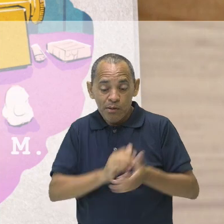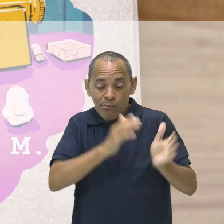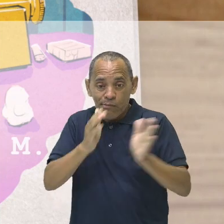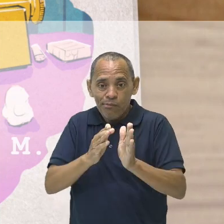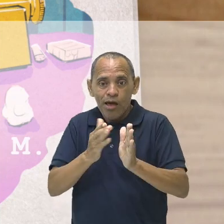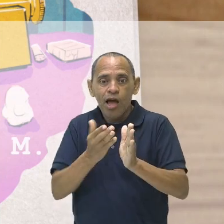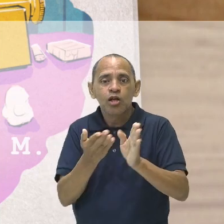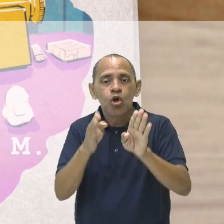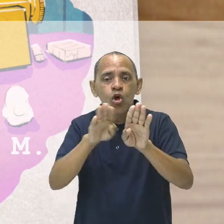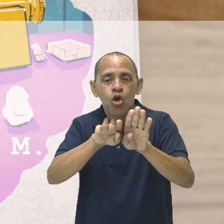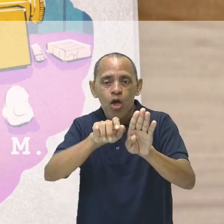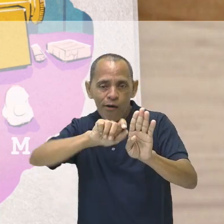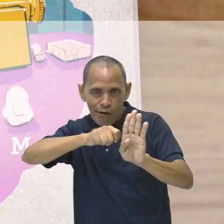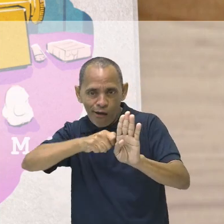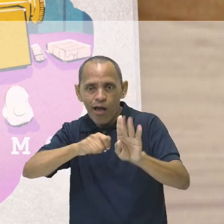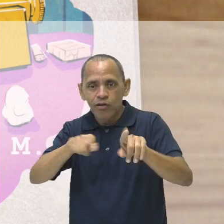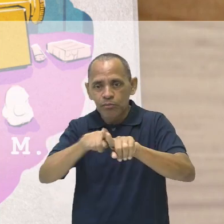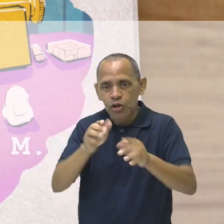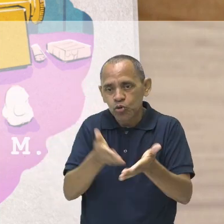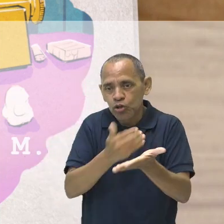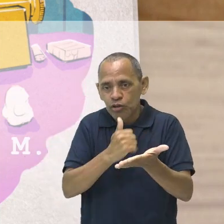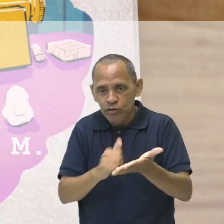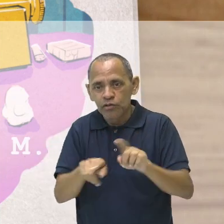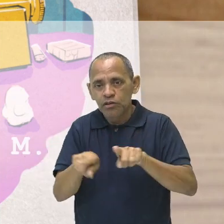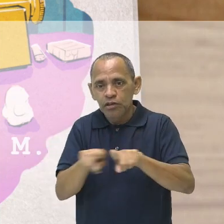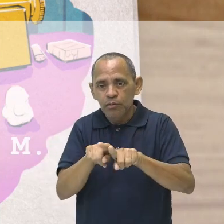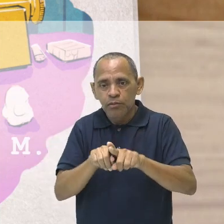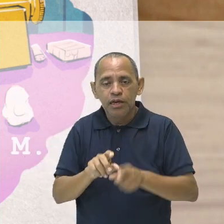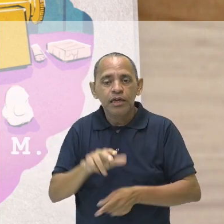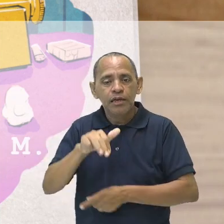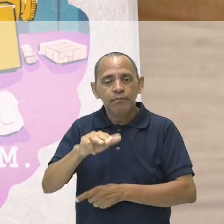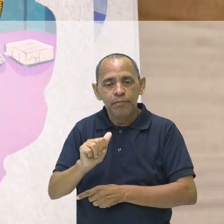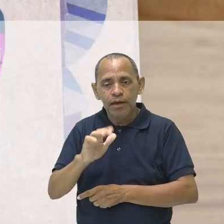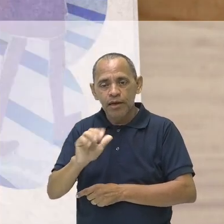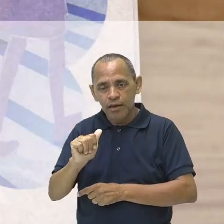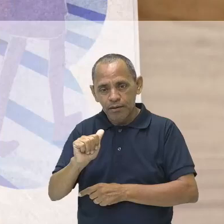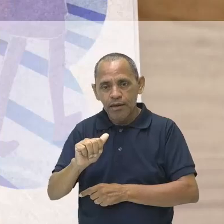os seus sentimentos e os de Macabea, a protagonista da obra.